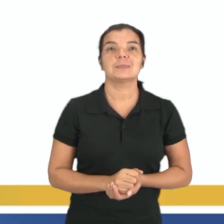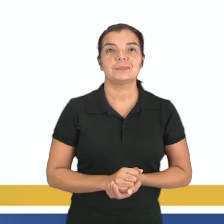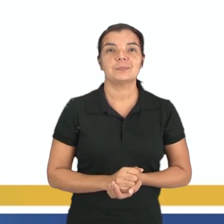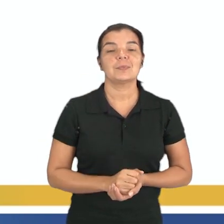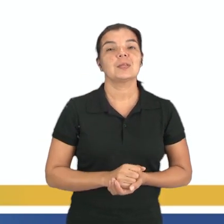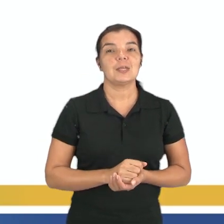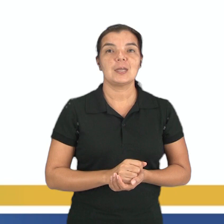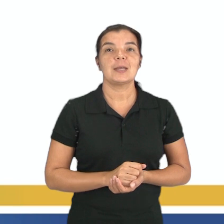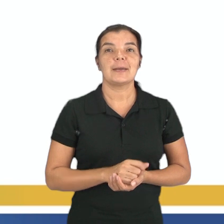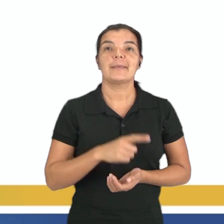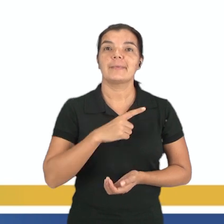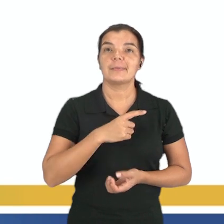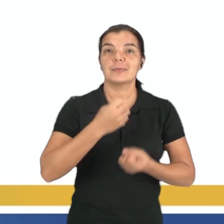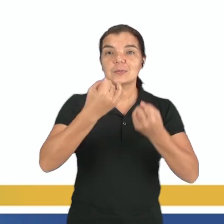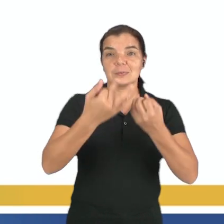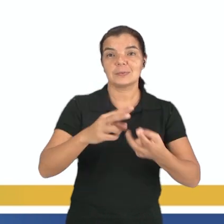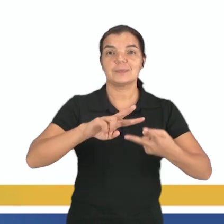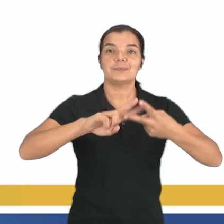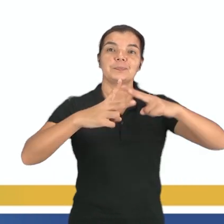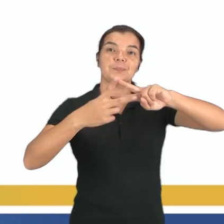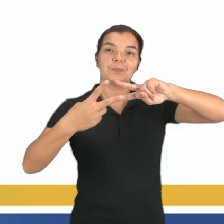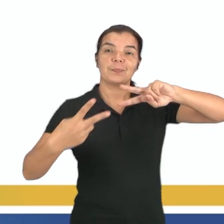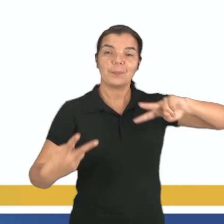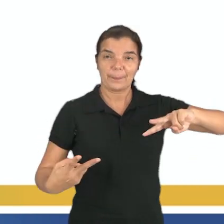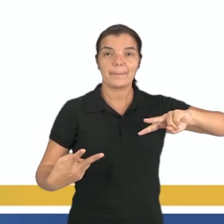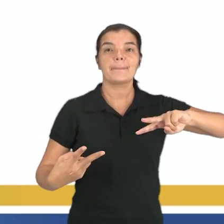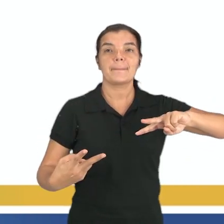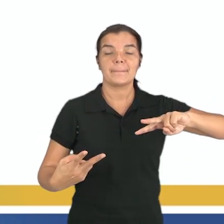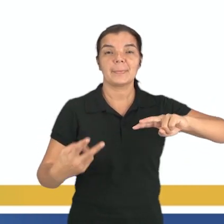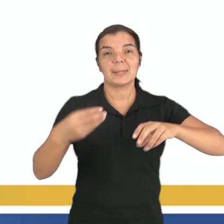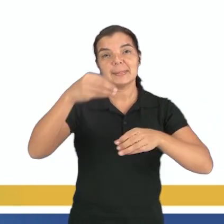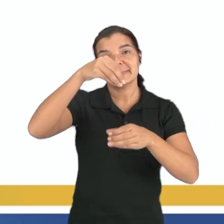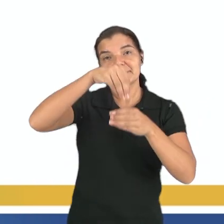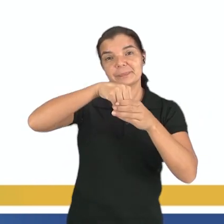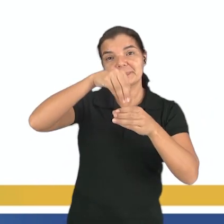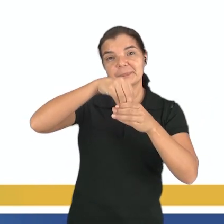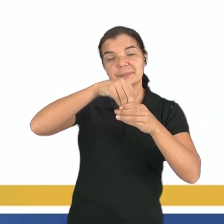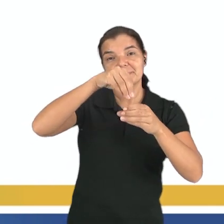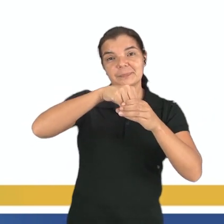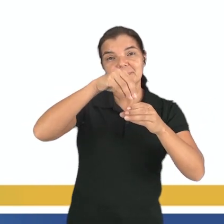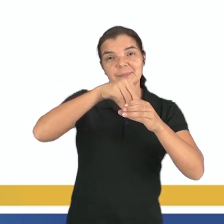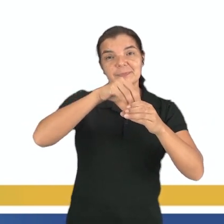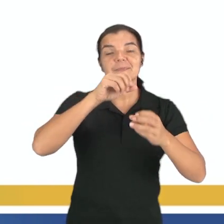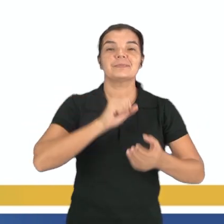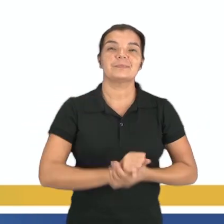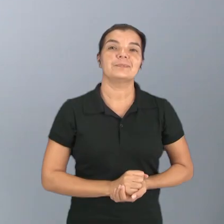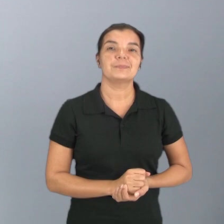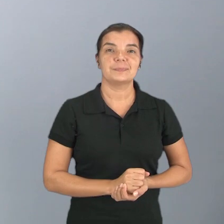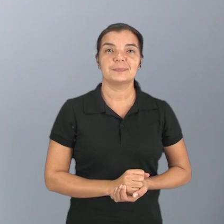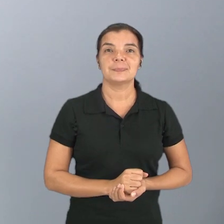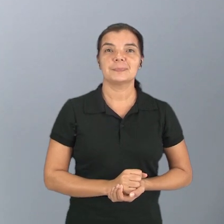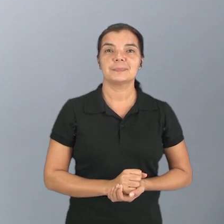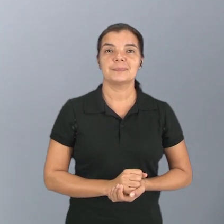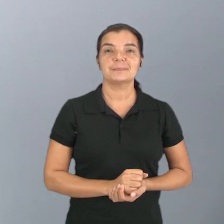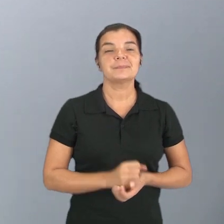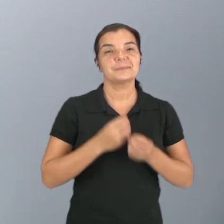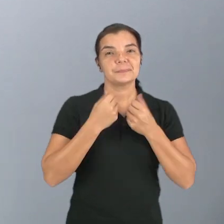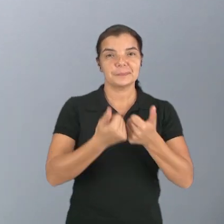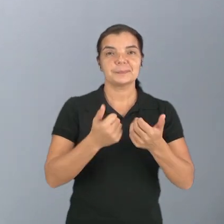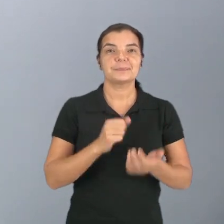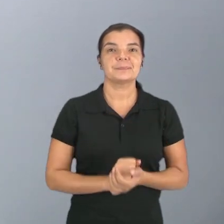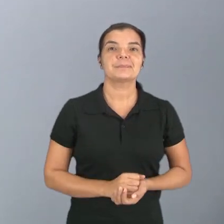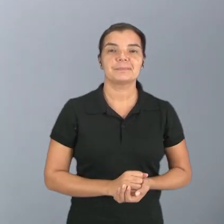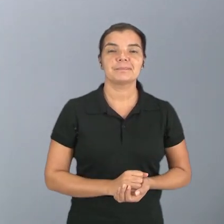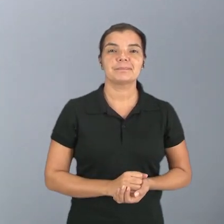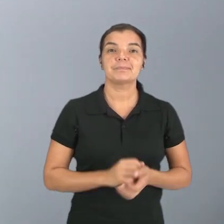número 3, a gente está falando do material genético que fica armazenado aonde? Fica armazenado aí no núcleo, tá bom? Que é